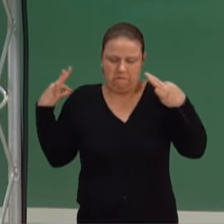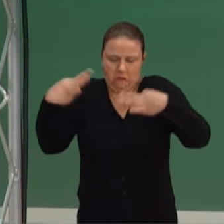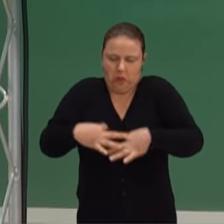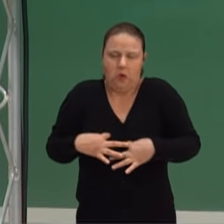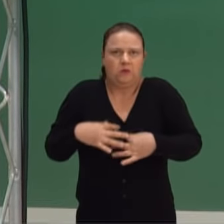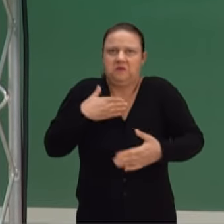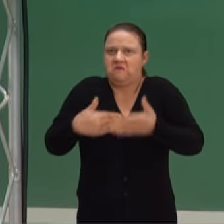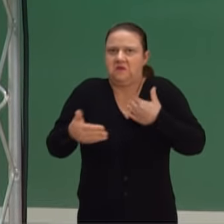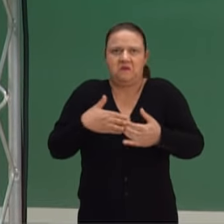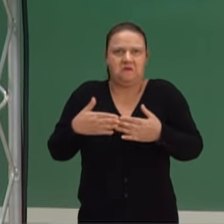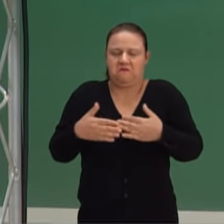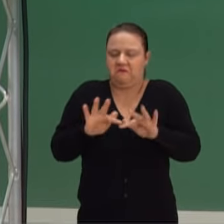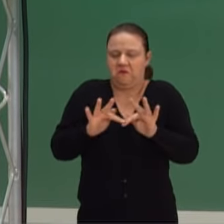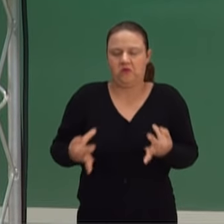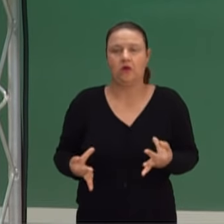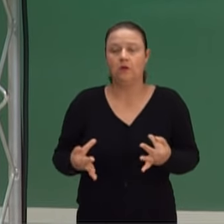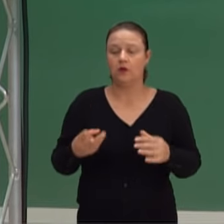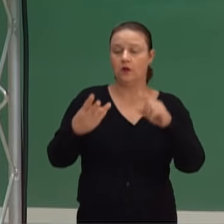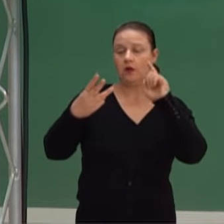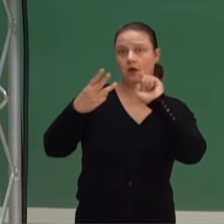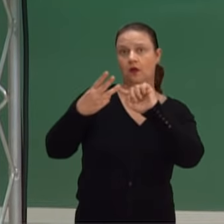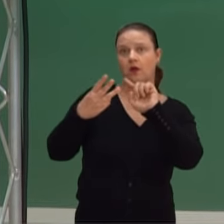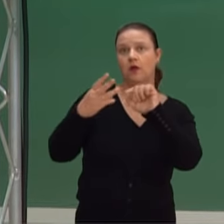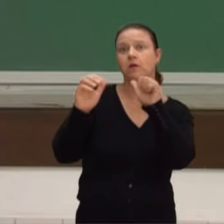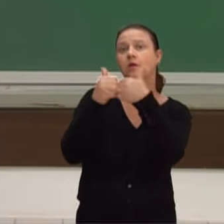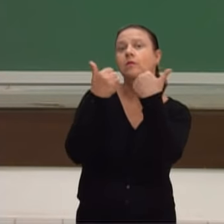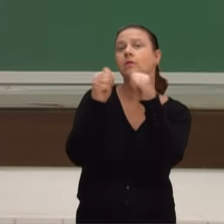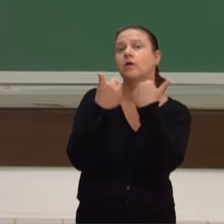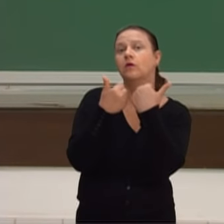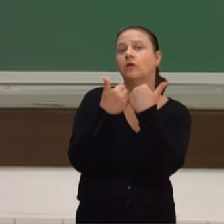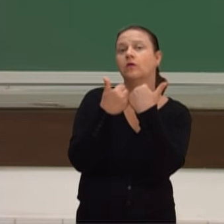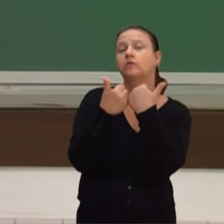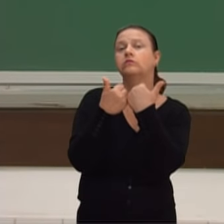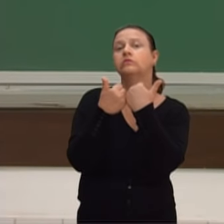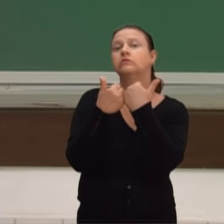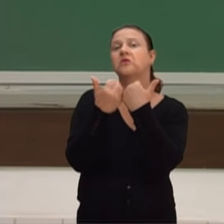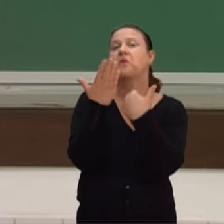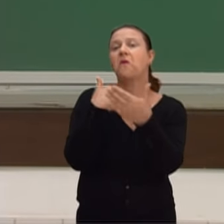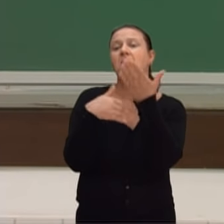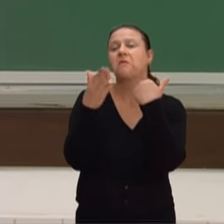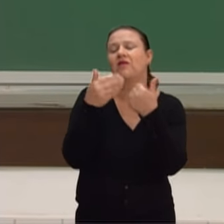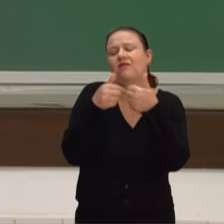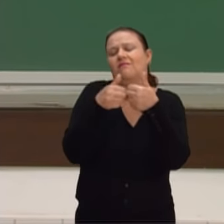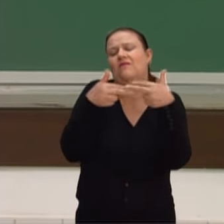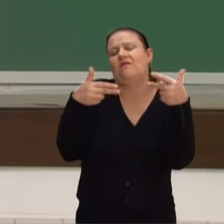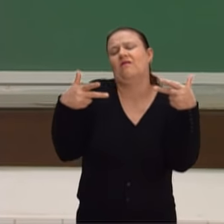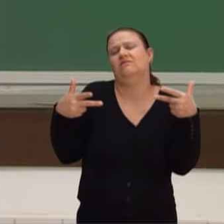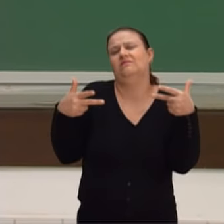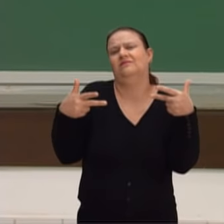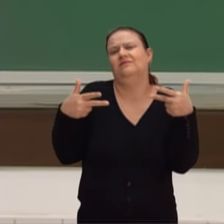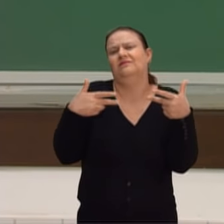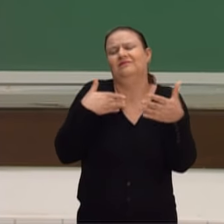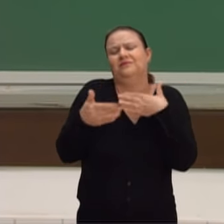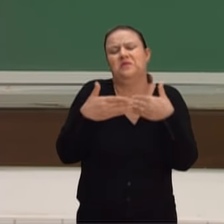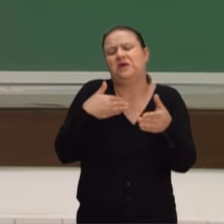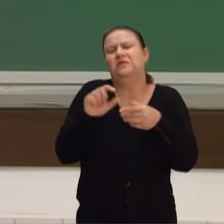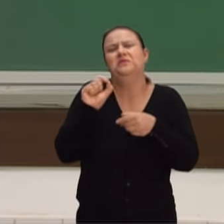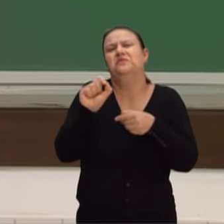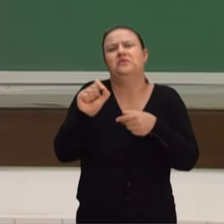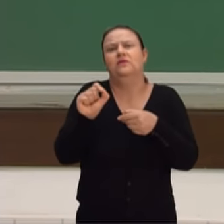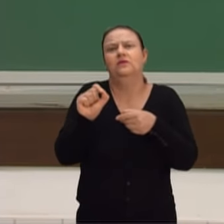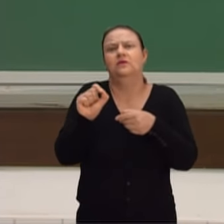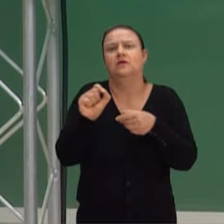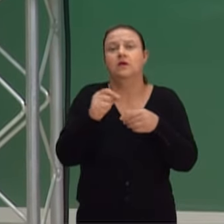qualquer comida que fosse suficiente para ele. Então, 3P, pau, pano e pão, e isso seria suficiente para todos os